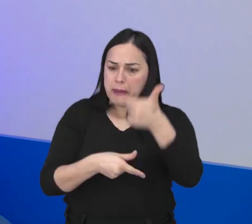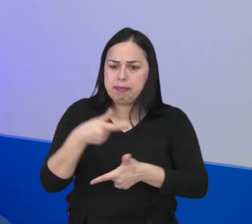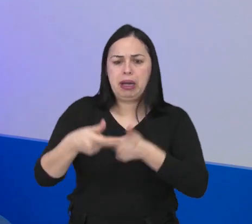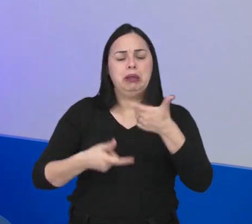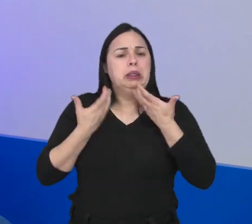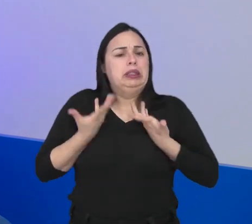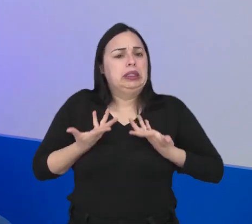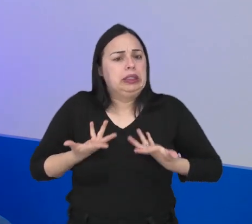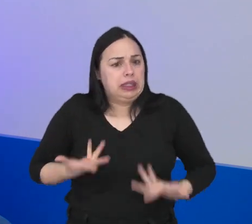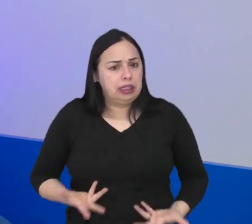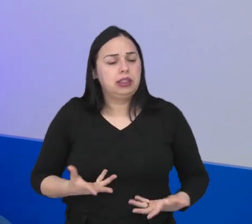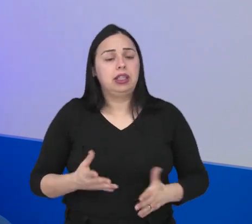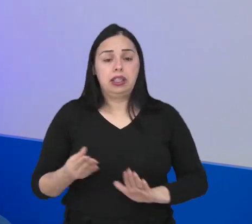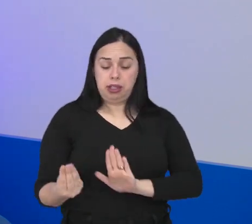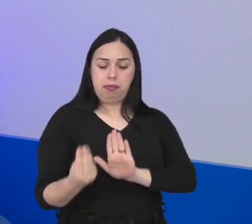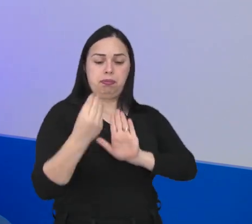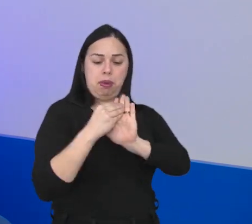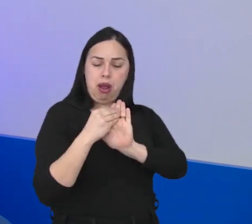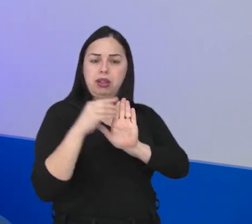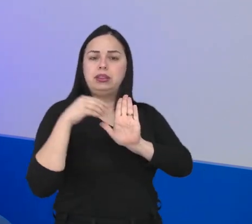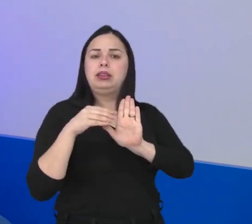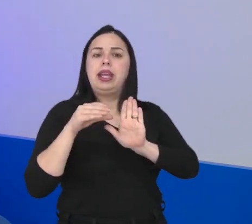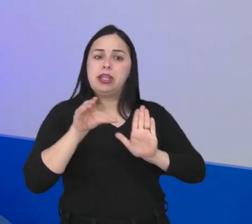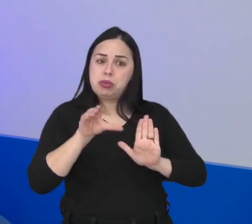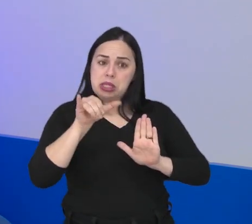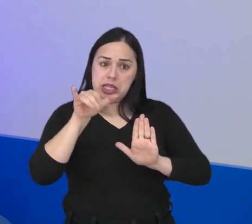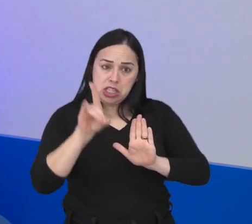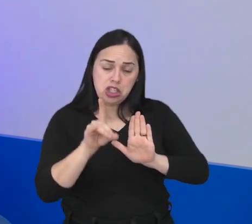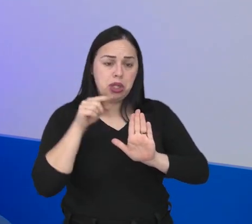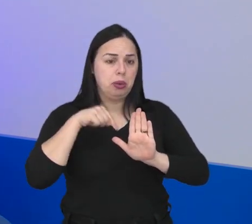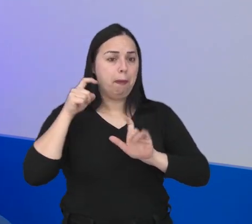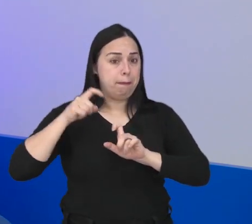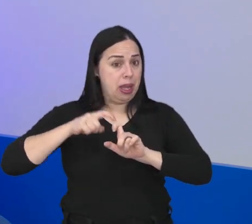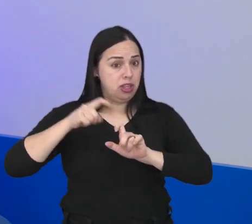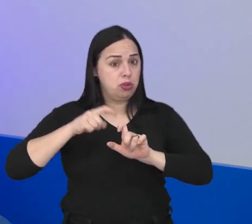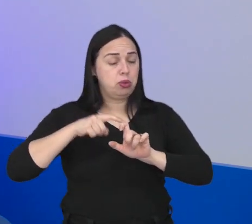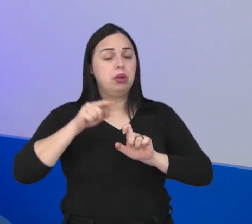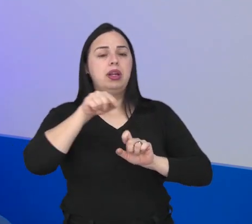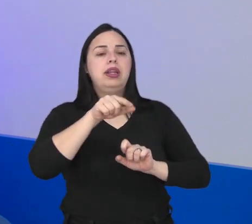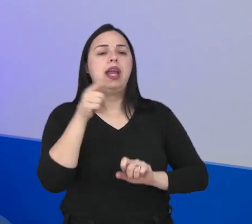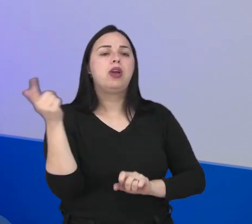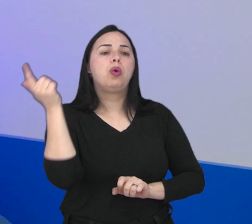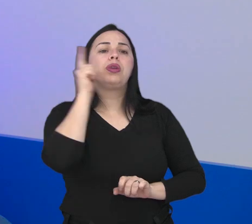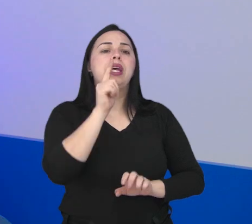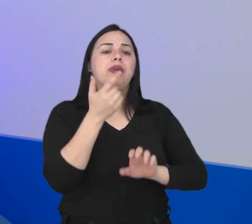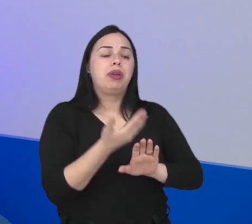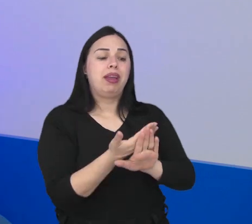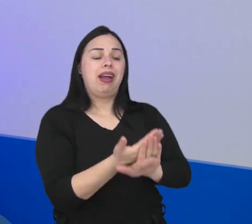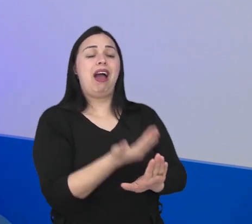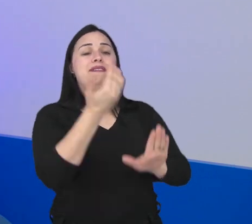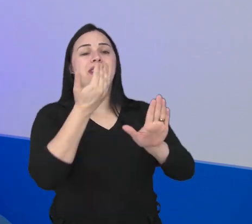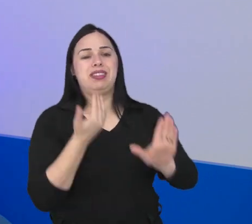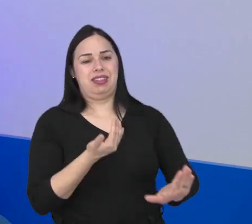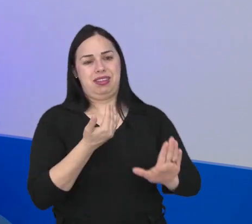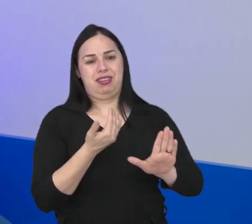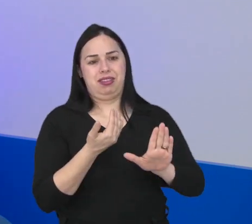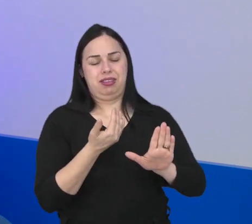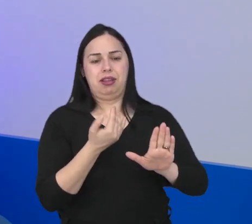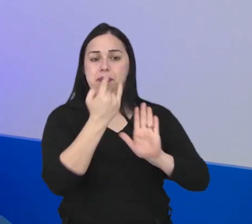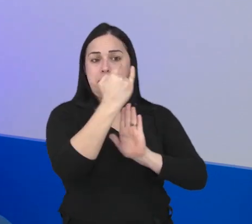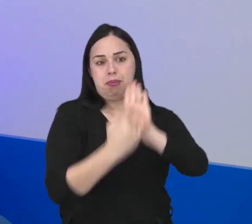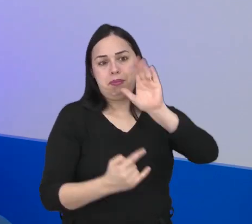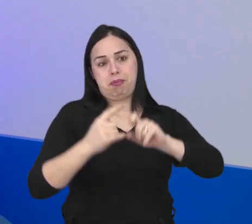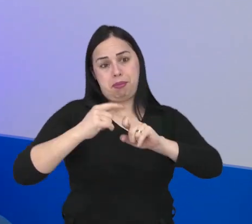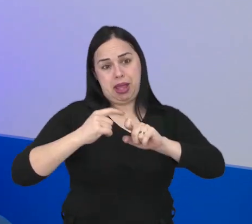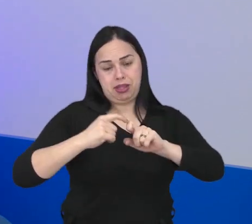trabalho, reconhecido, com um CID, tudo certinho para você ter esse direito, né, de afastamento quando acontece